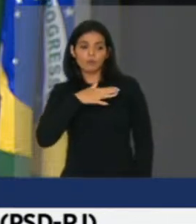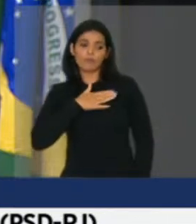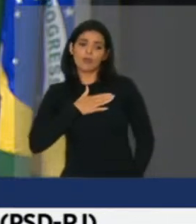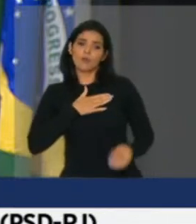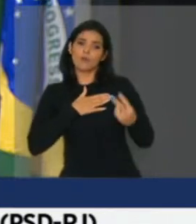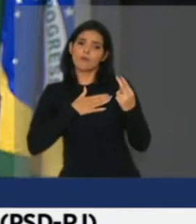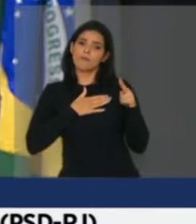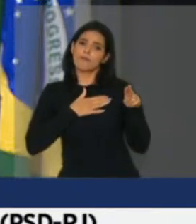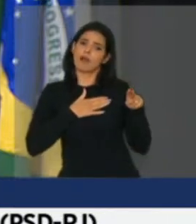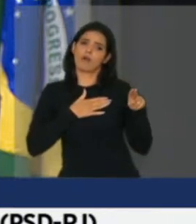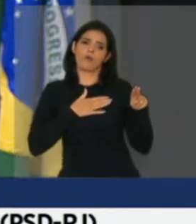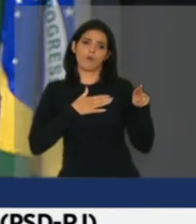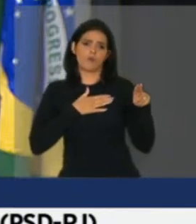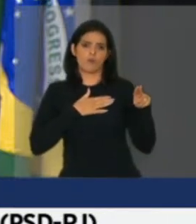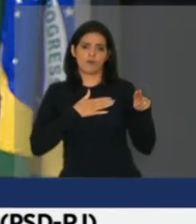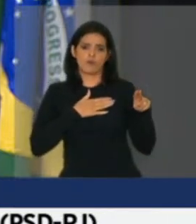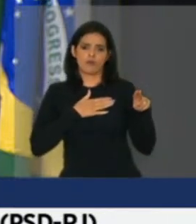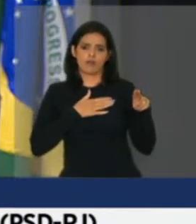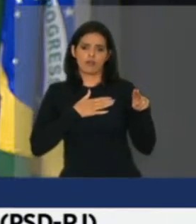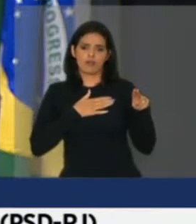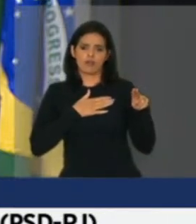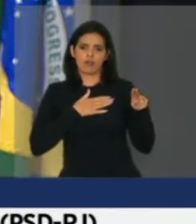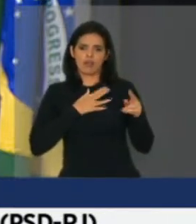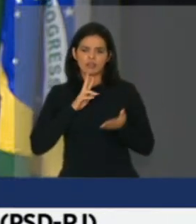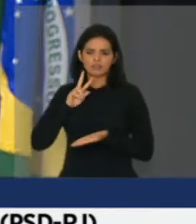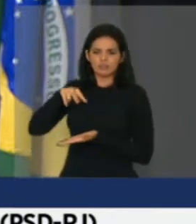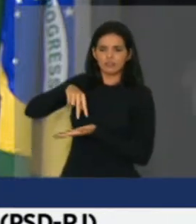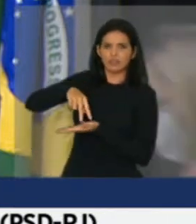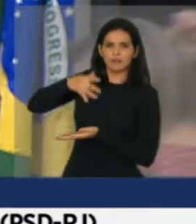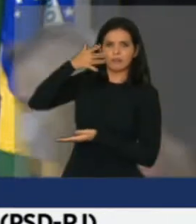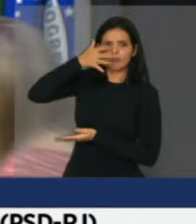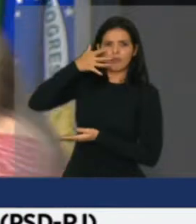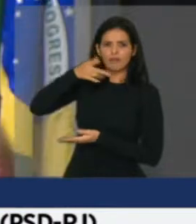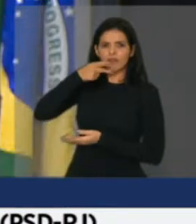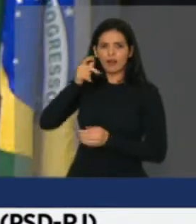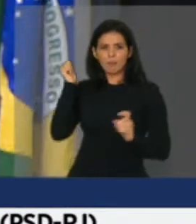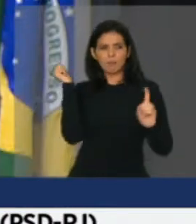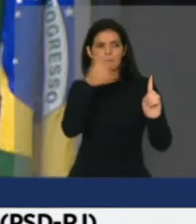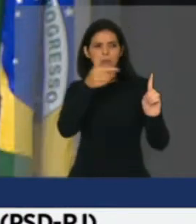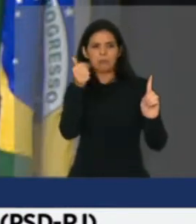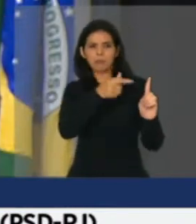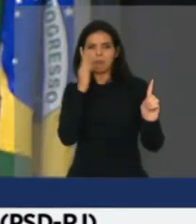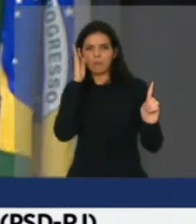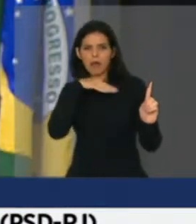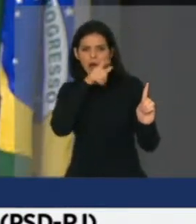Subir nessa tribuna para falar contra a honra de um morto.